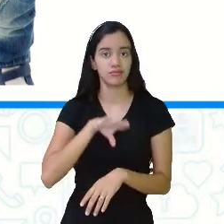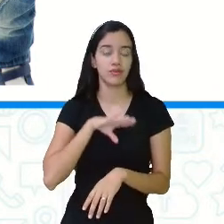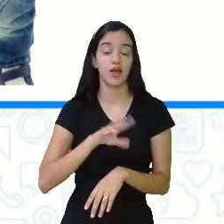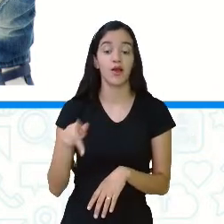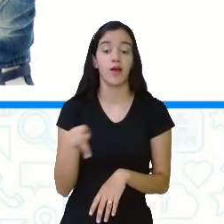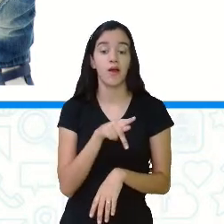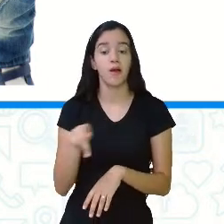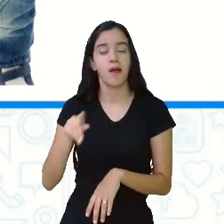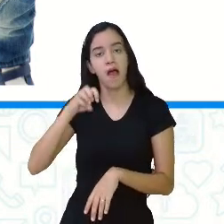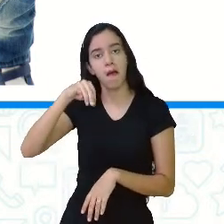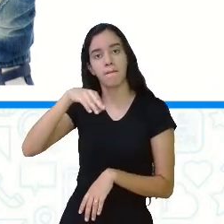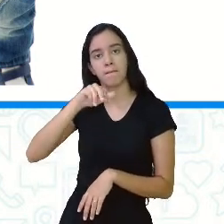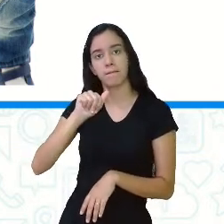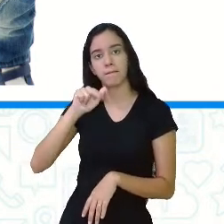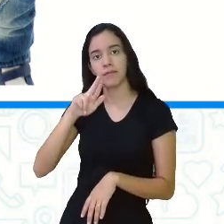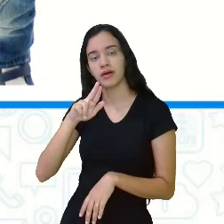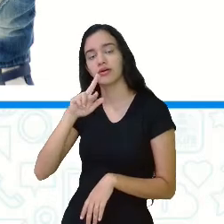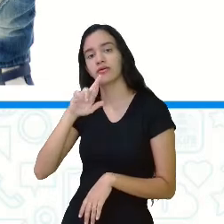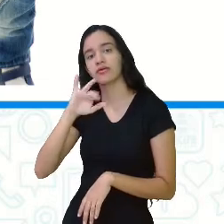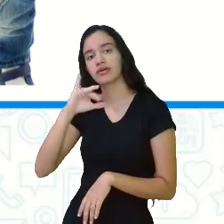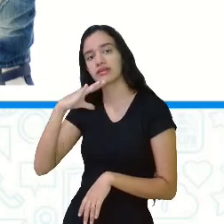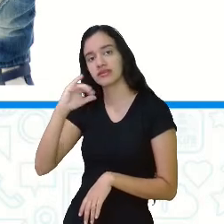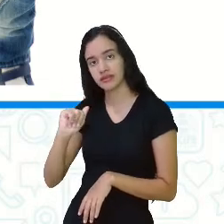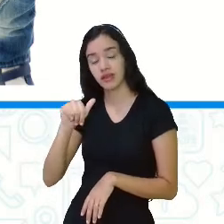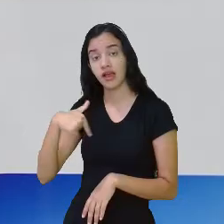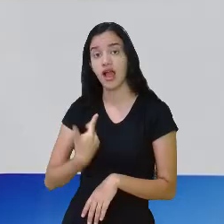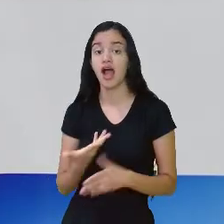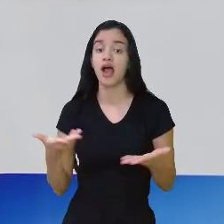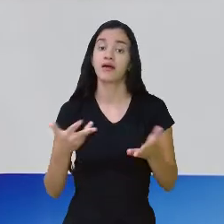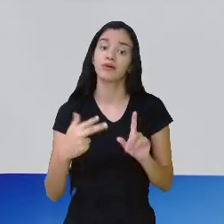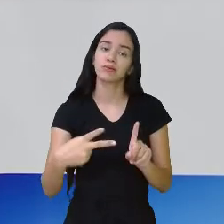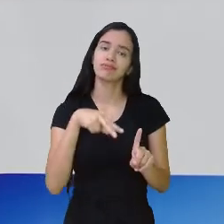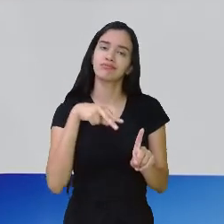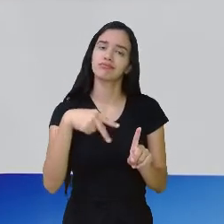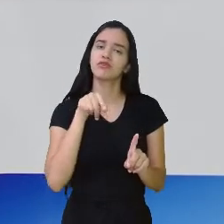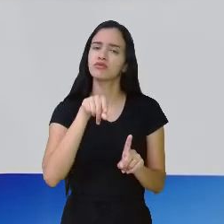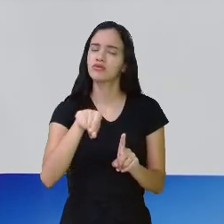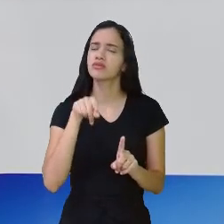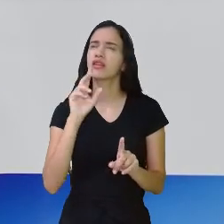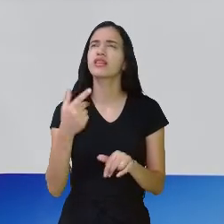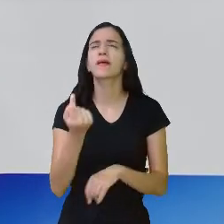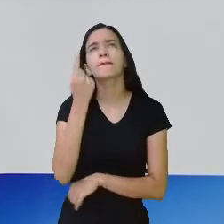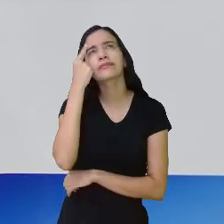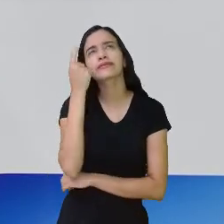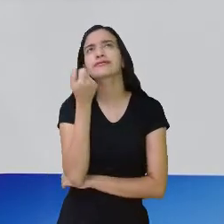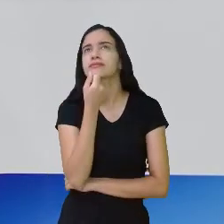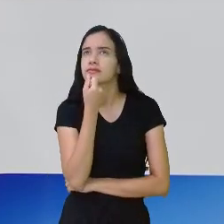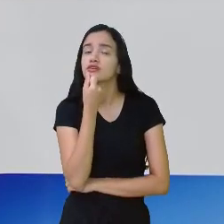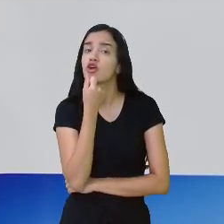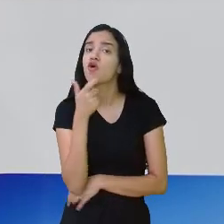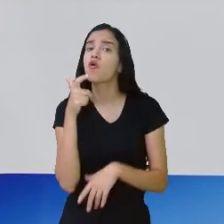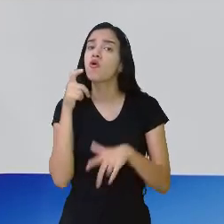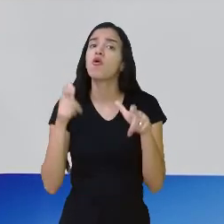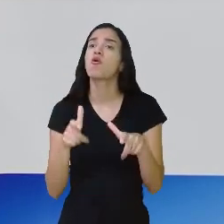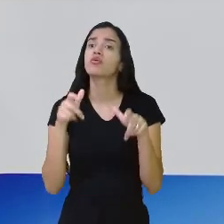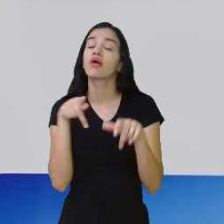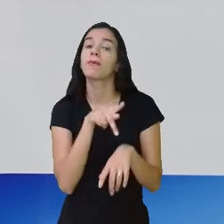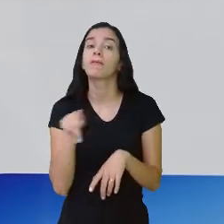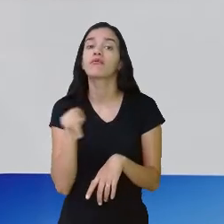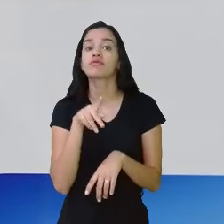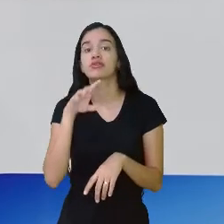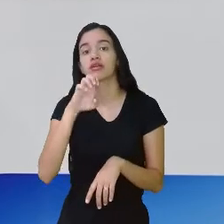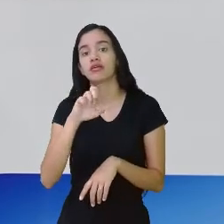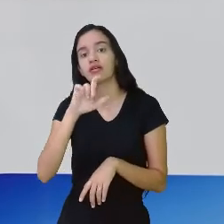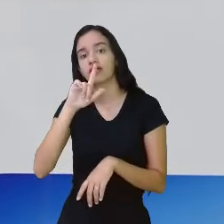com a professora Mauricéia. E do seu pontinho de vista, você deve estar pensando, cadê a professora Eli que não